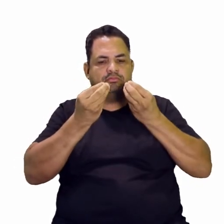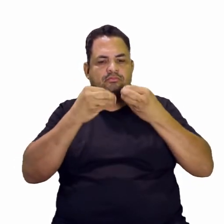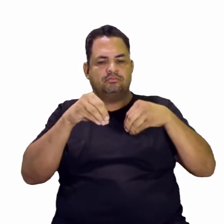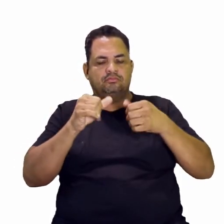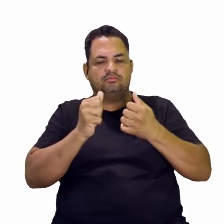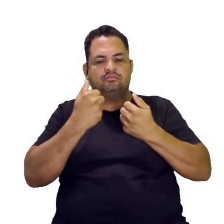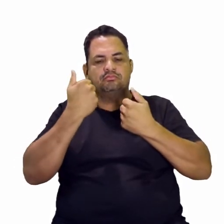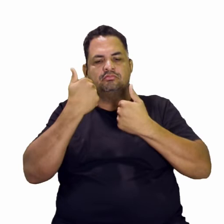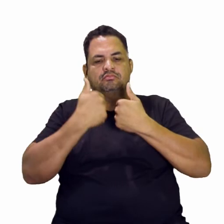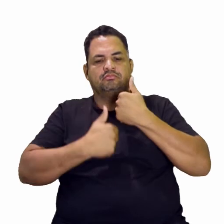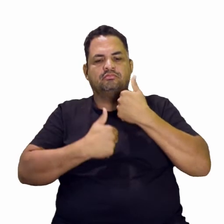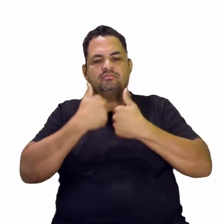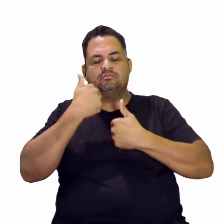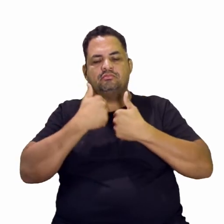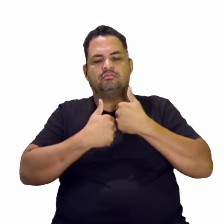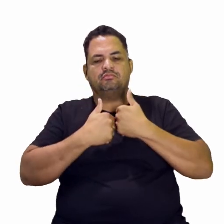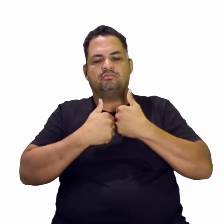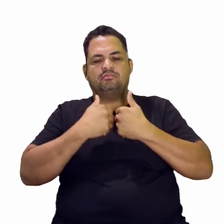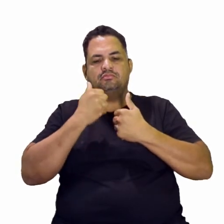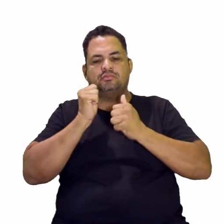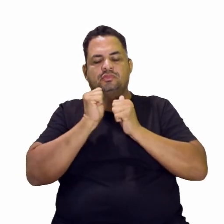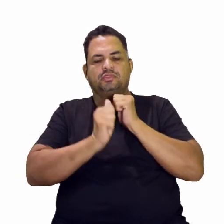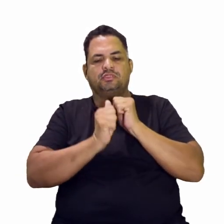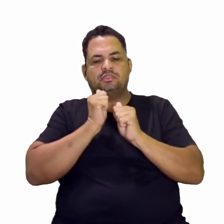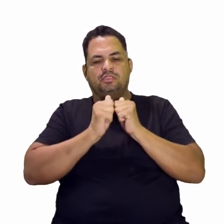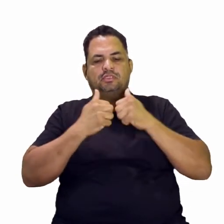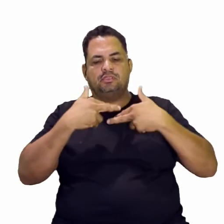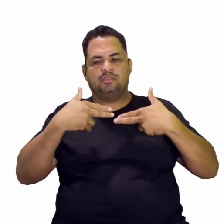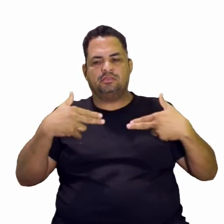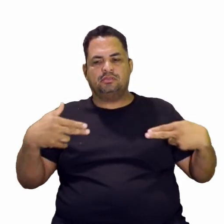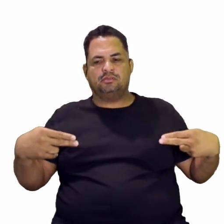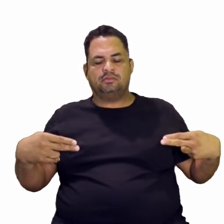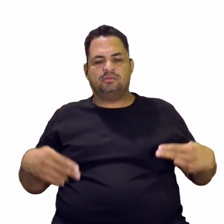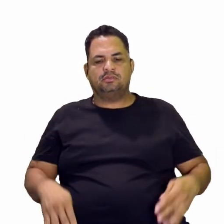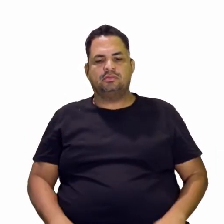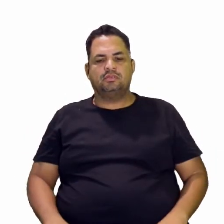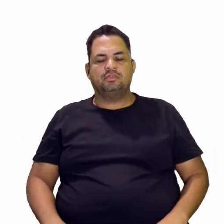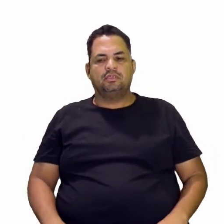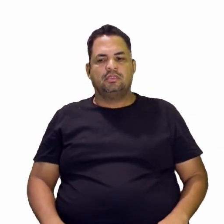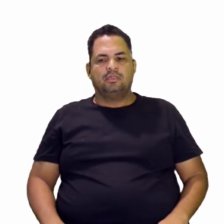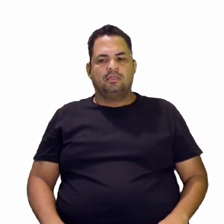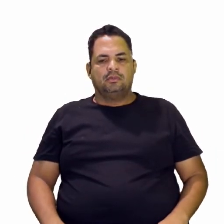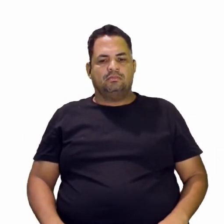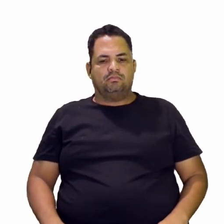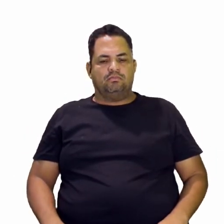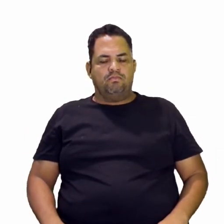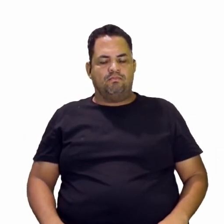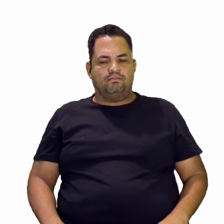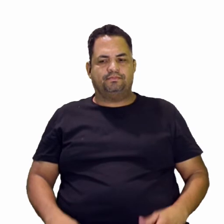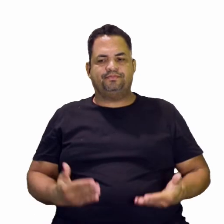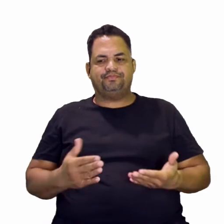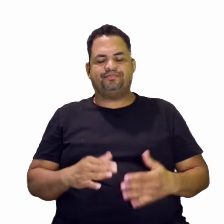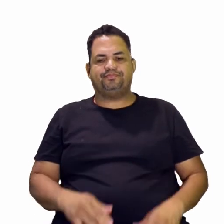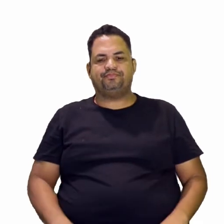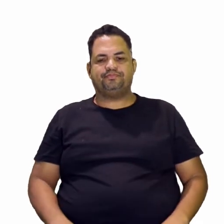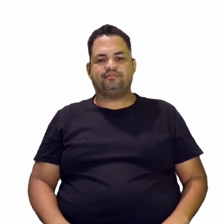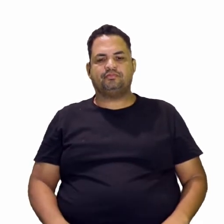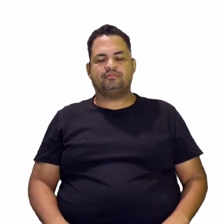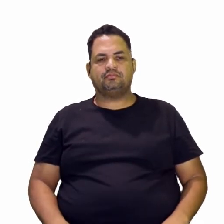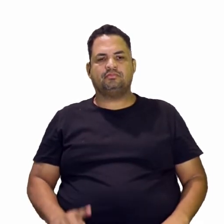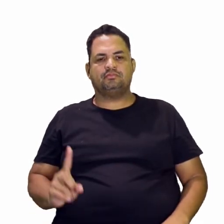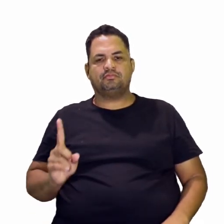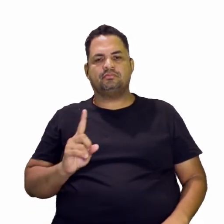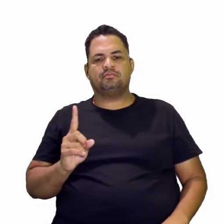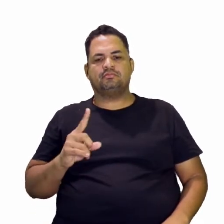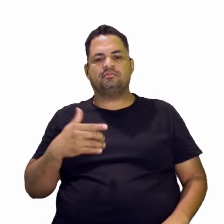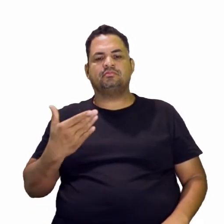leite, nos ovos e nos cereais. Você não vai ficar só agora na carne, no ovo e nos cereais, porque a professora está falando aqui que também tem vitamina.